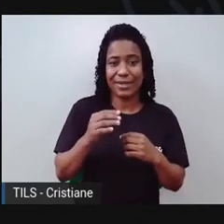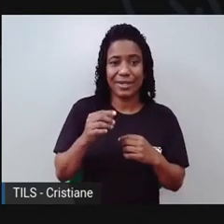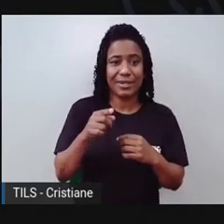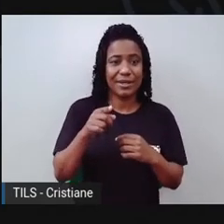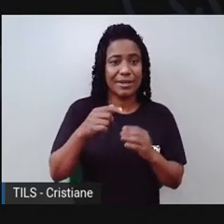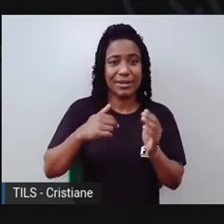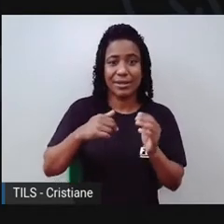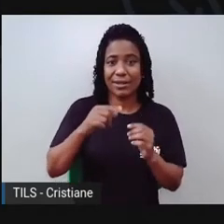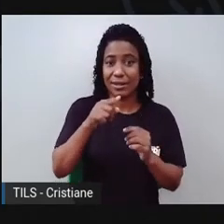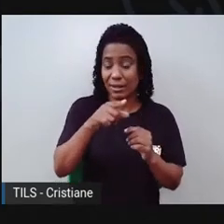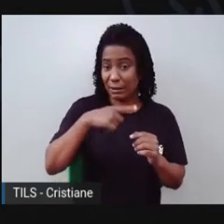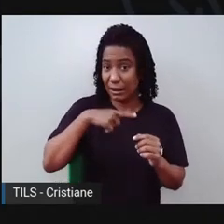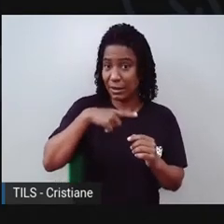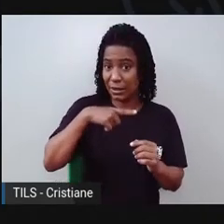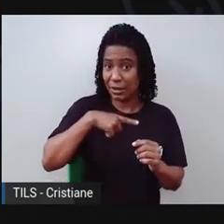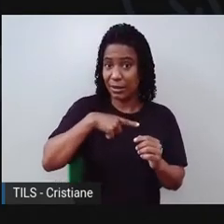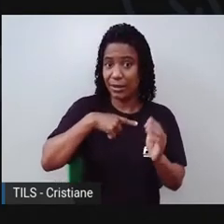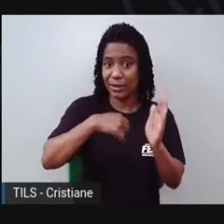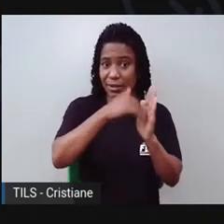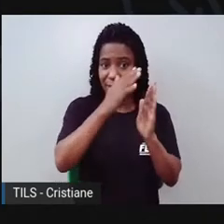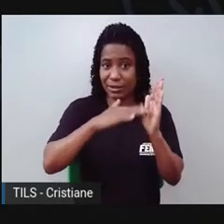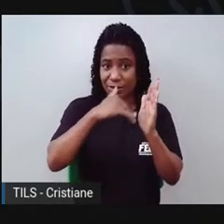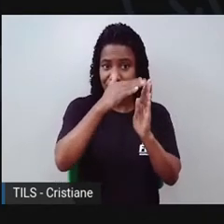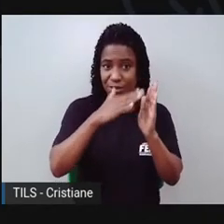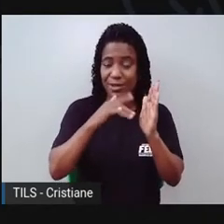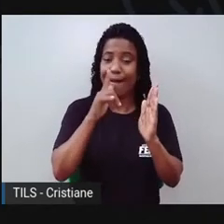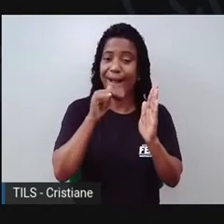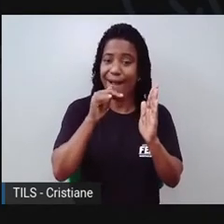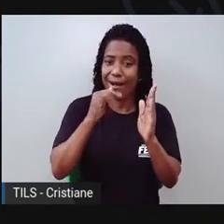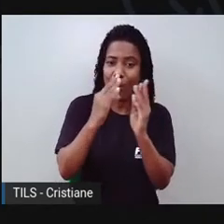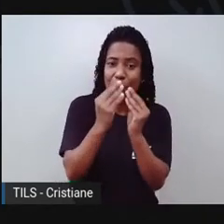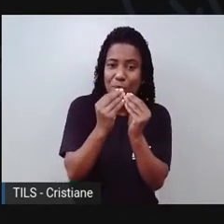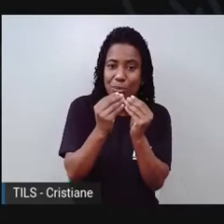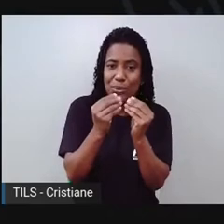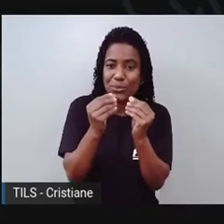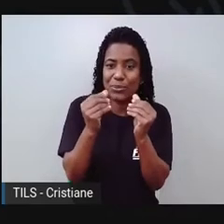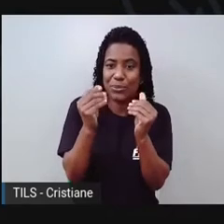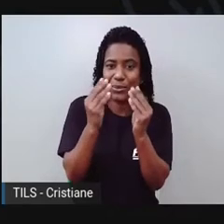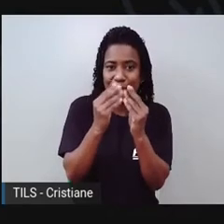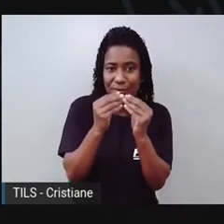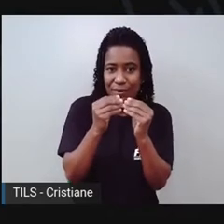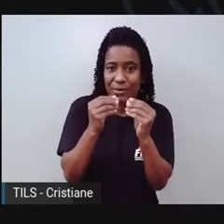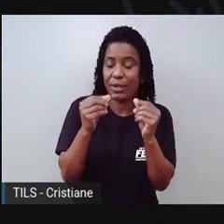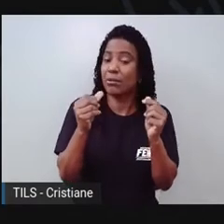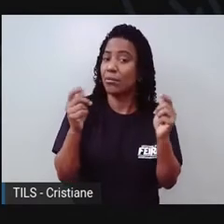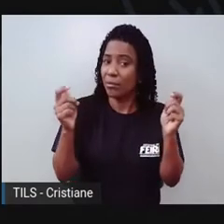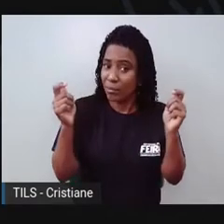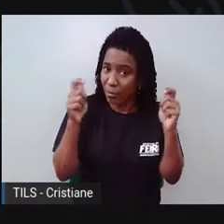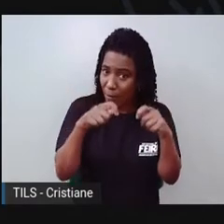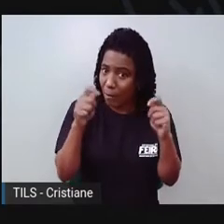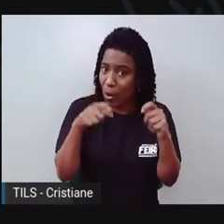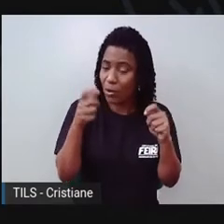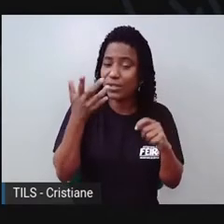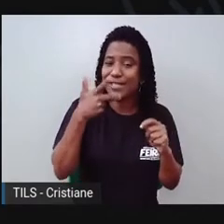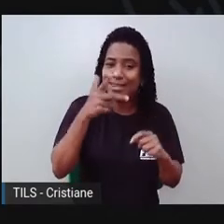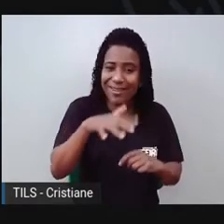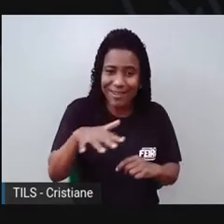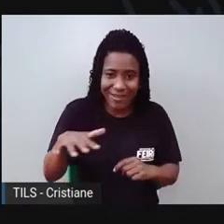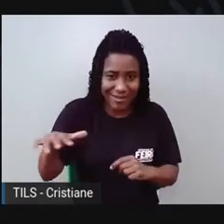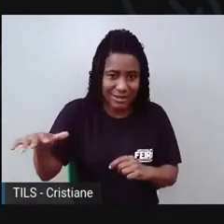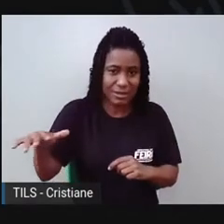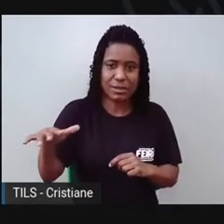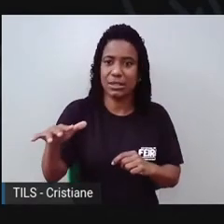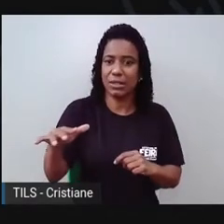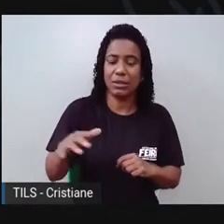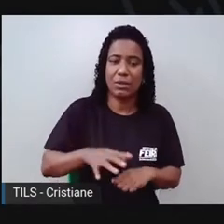tinta acrílica, né, que é solúvel em água. Ela é atóxica, própria para criança.